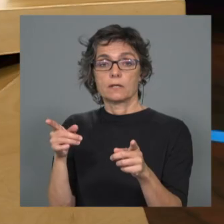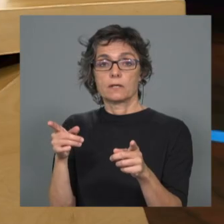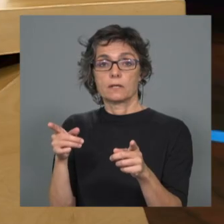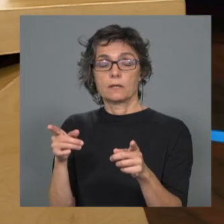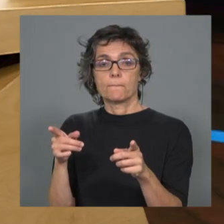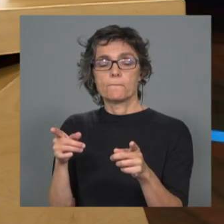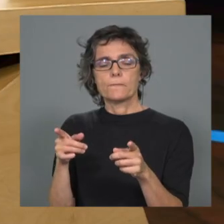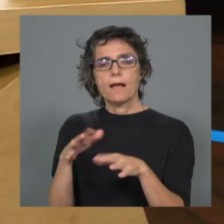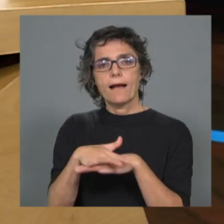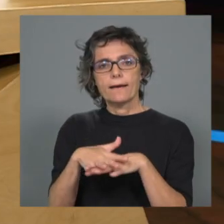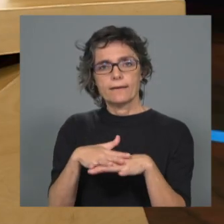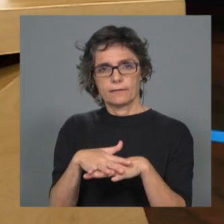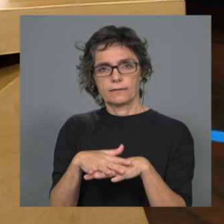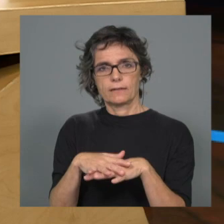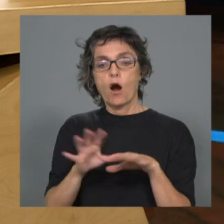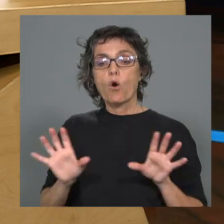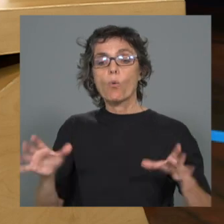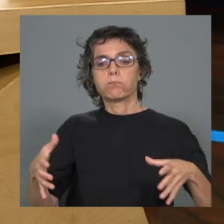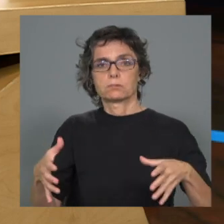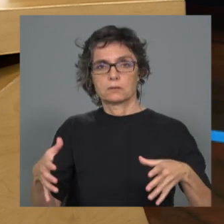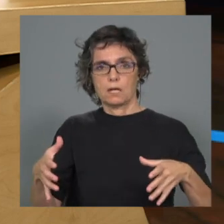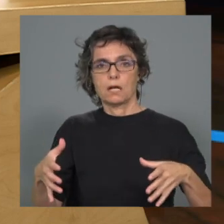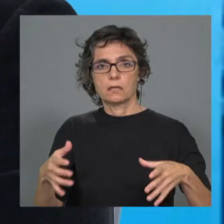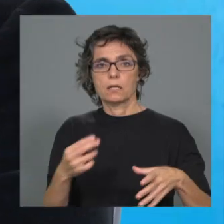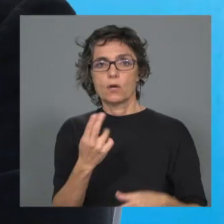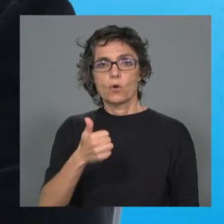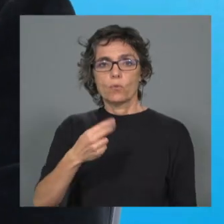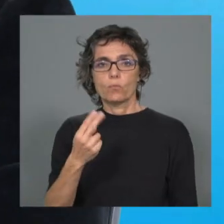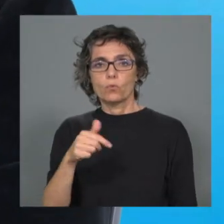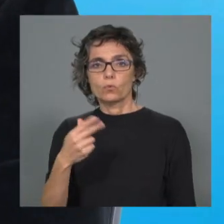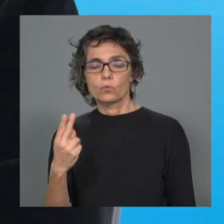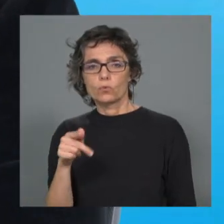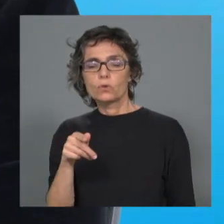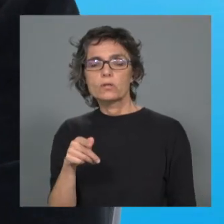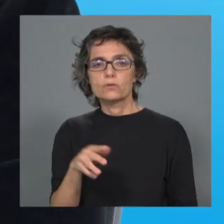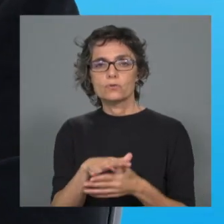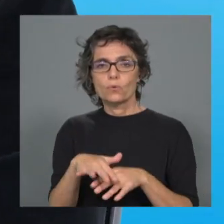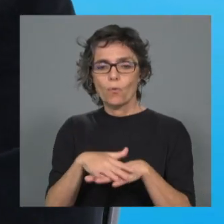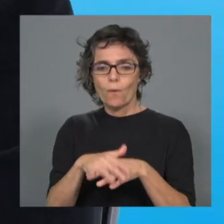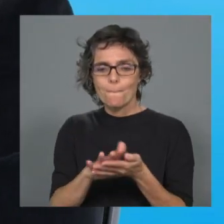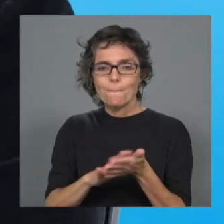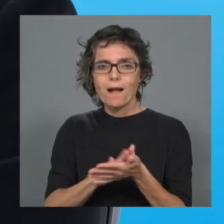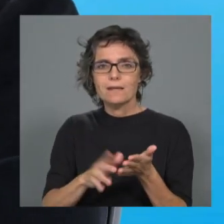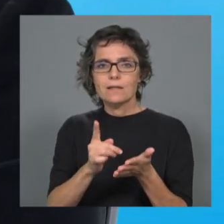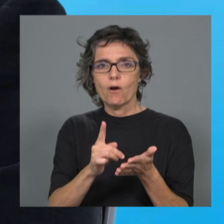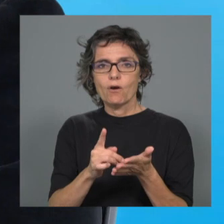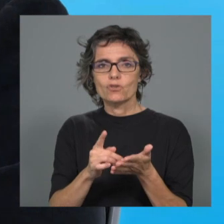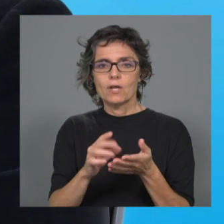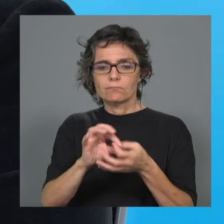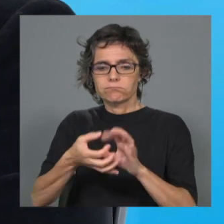a rede, a comunidade que se cria na Academia Ubuntu, a interligação, esta ideia profundamente Ubuntu de interdependência,